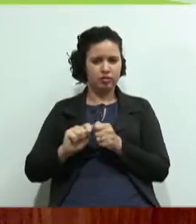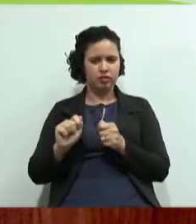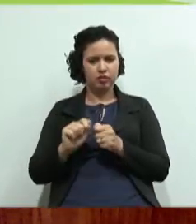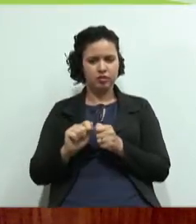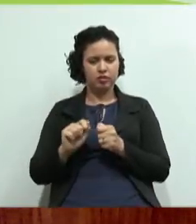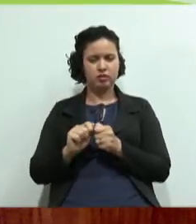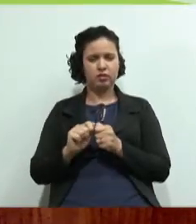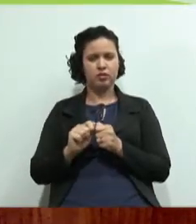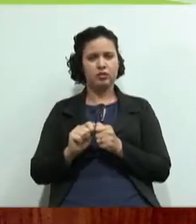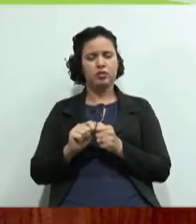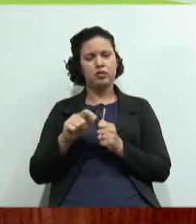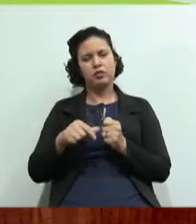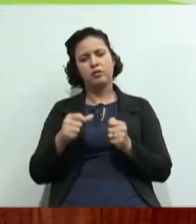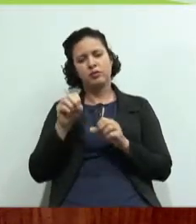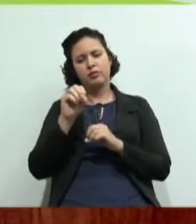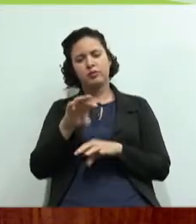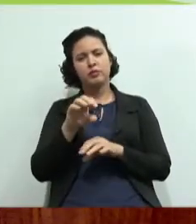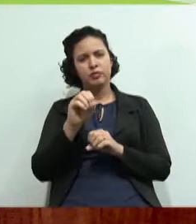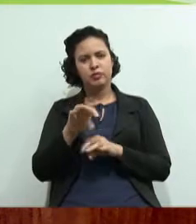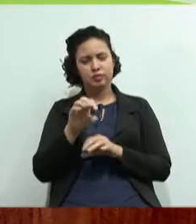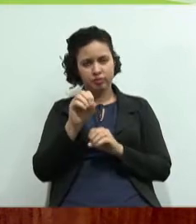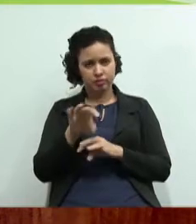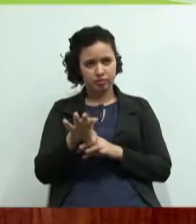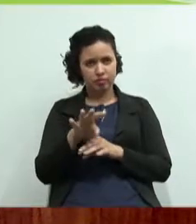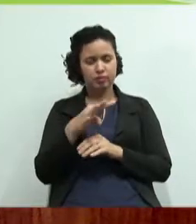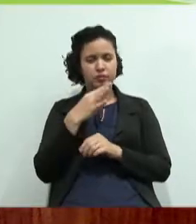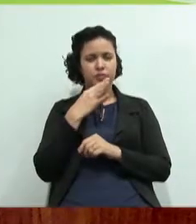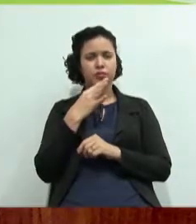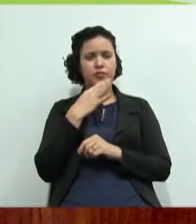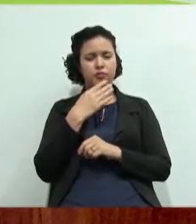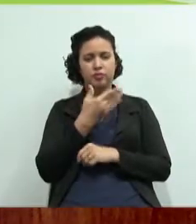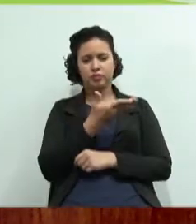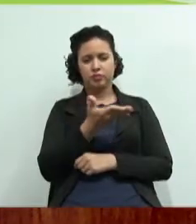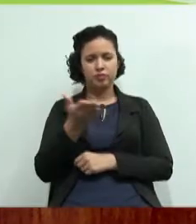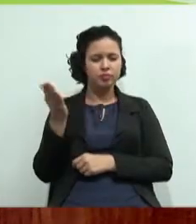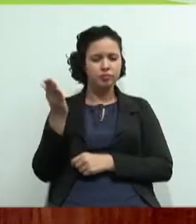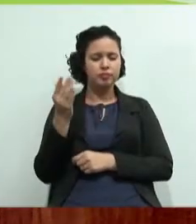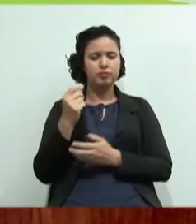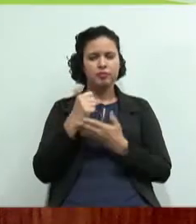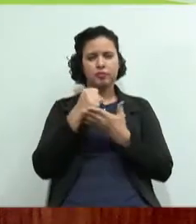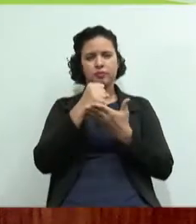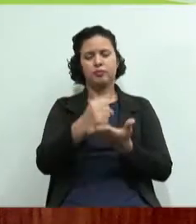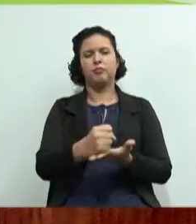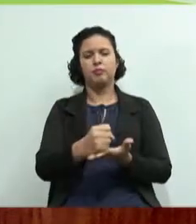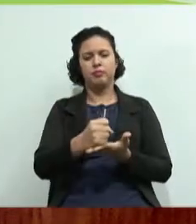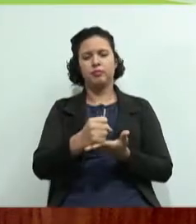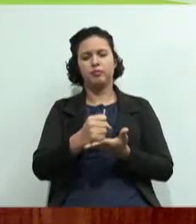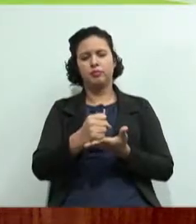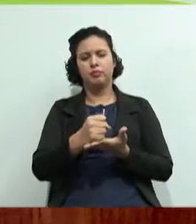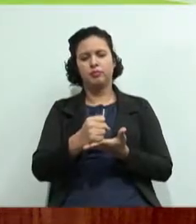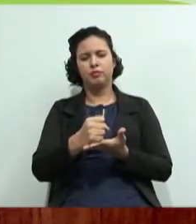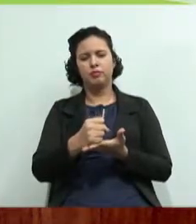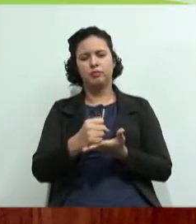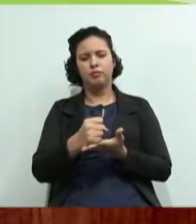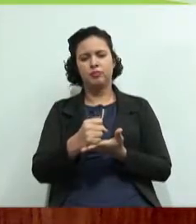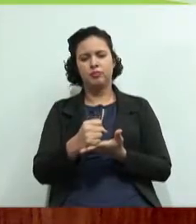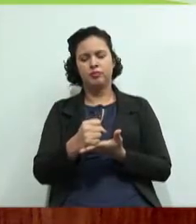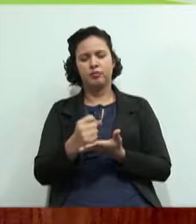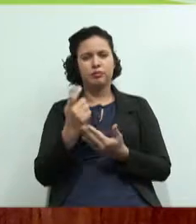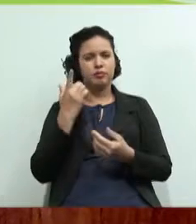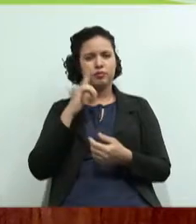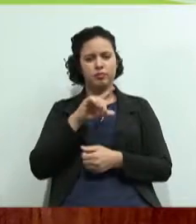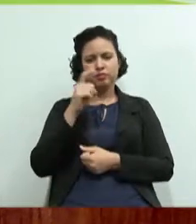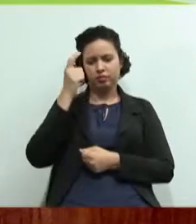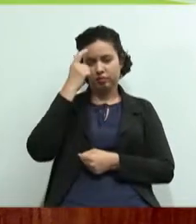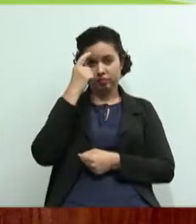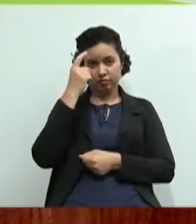essa missão de transmitir o conhecimento que nós estamos tentando transmitir para os senhores, vocês conseguem